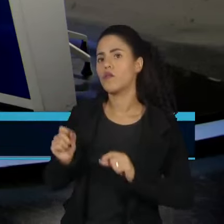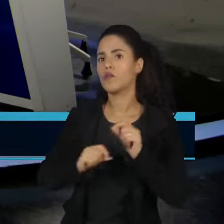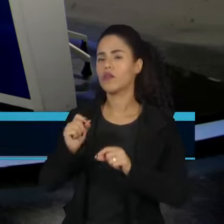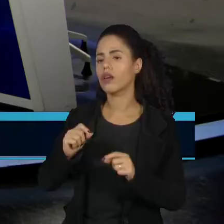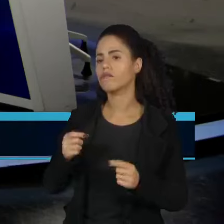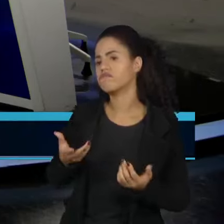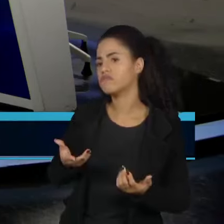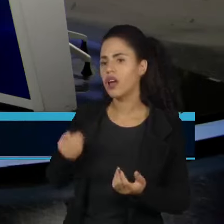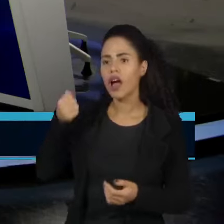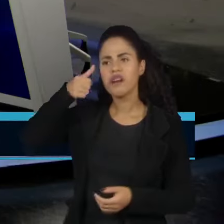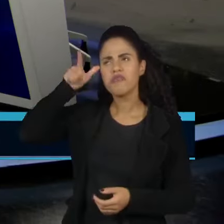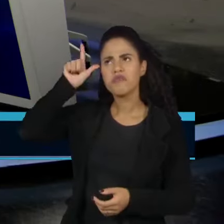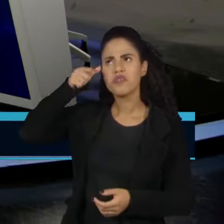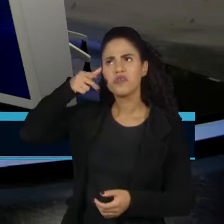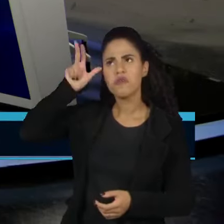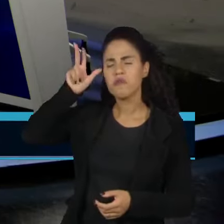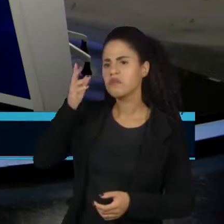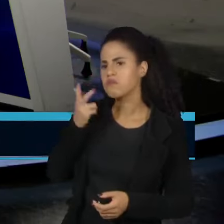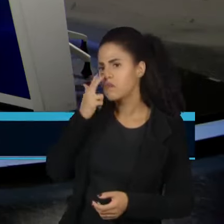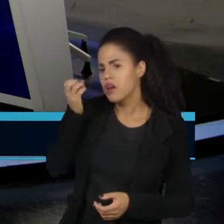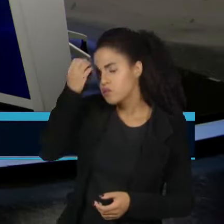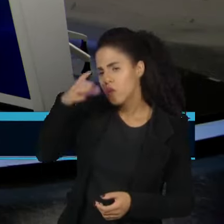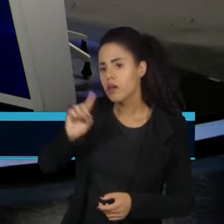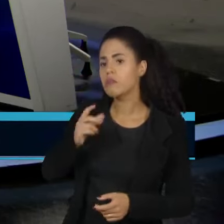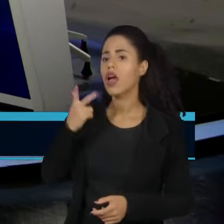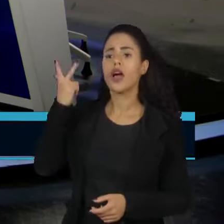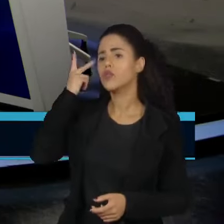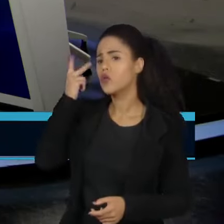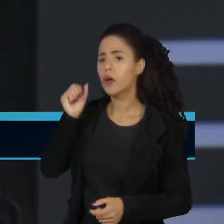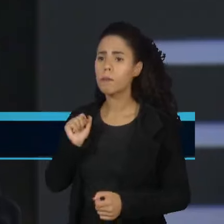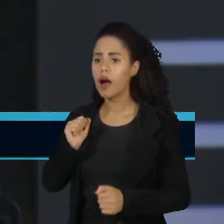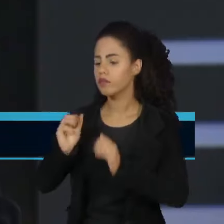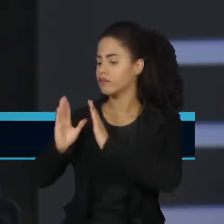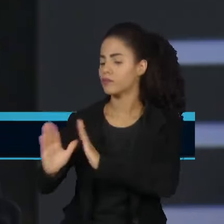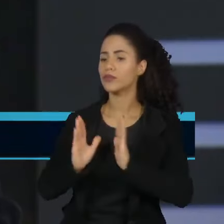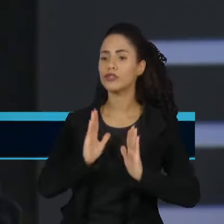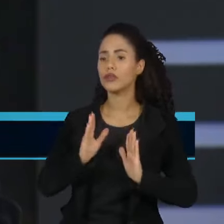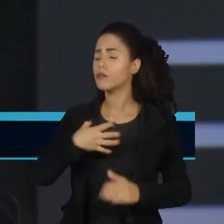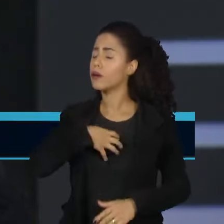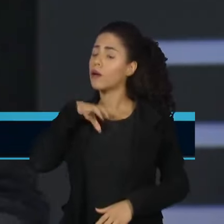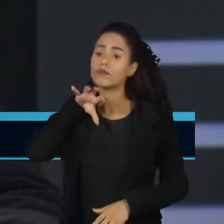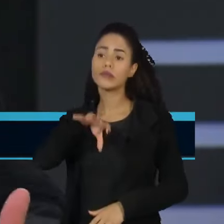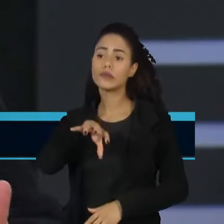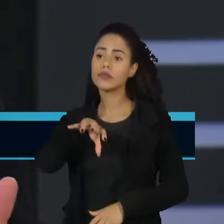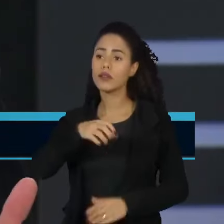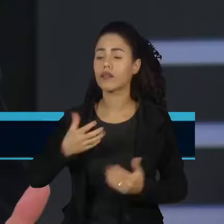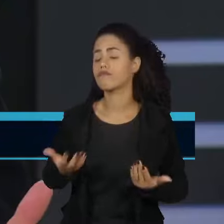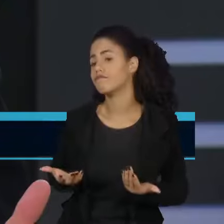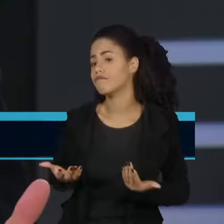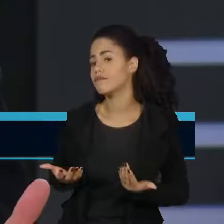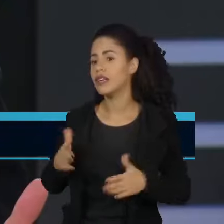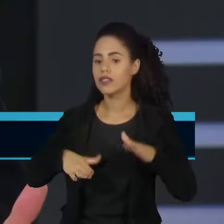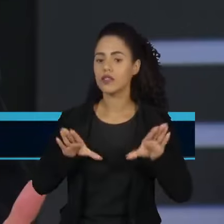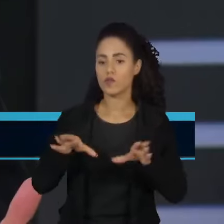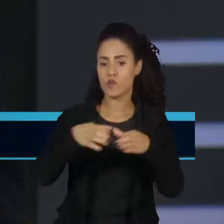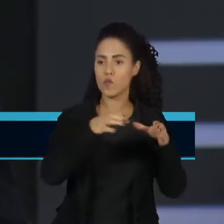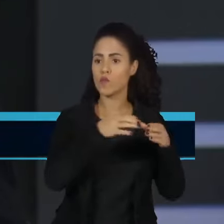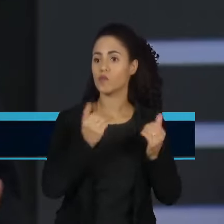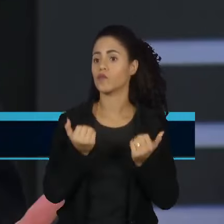anormal no processo eleitoral, né? Quando, na realidade, muitos órgãos